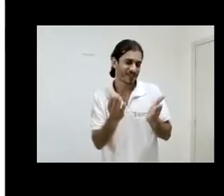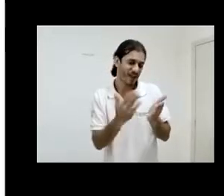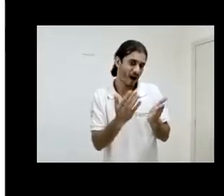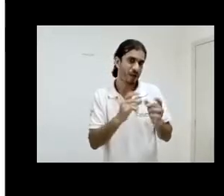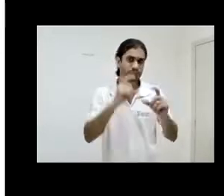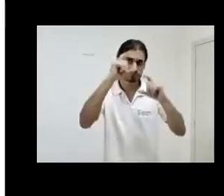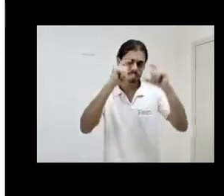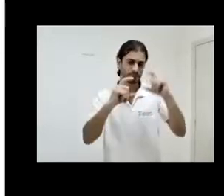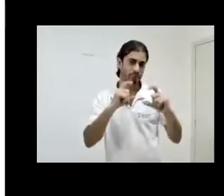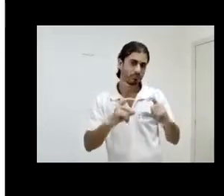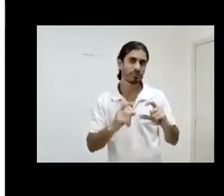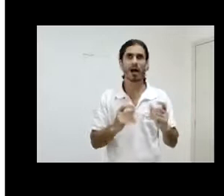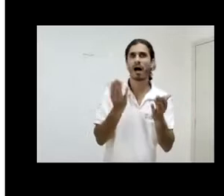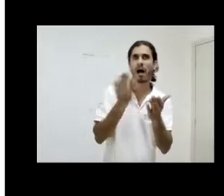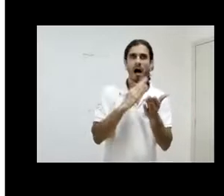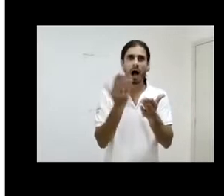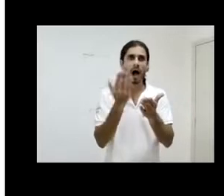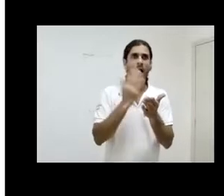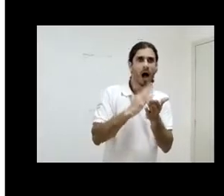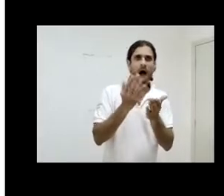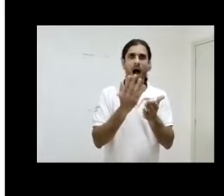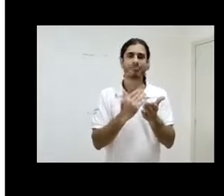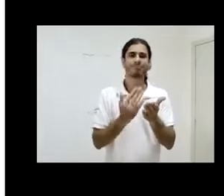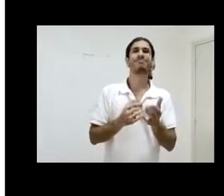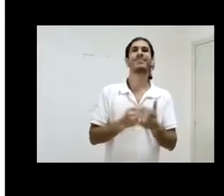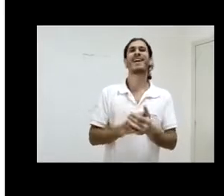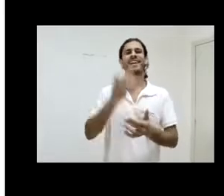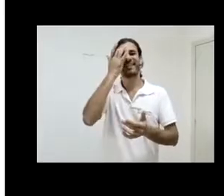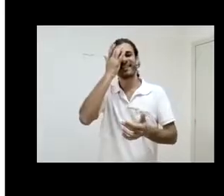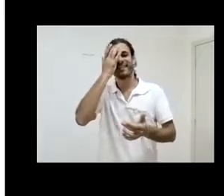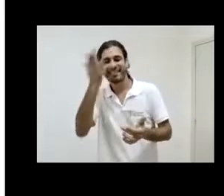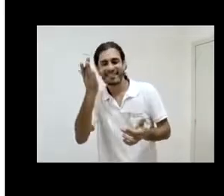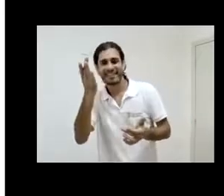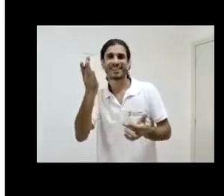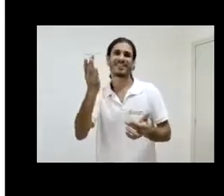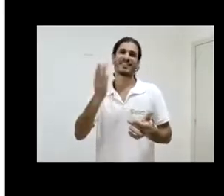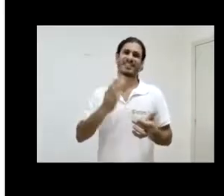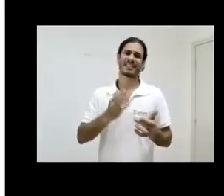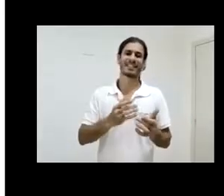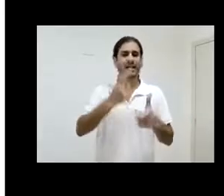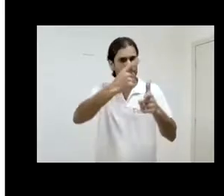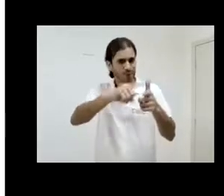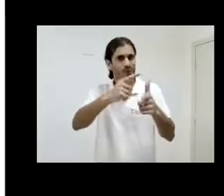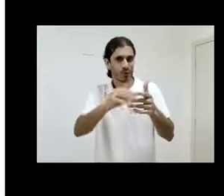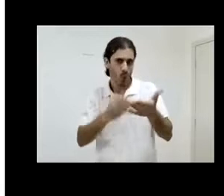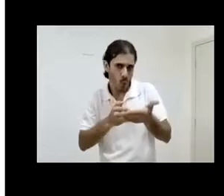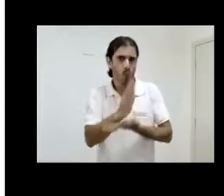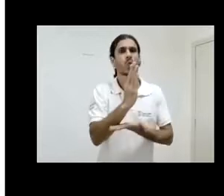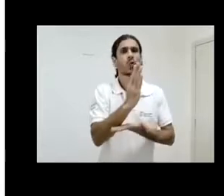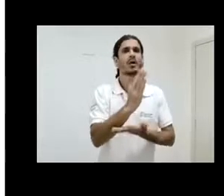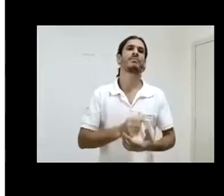das barreiras, favorecendo, assim, a divulgação desses espaços, né, da biblioteca de forma